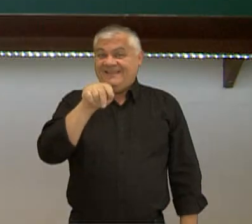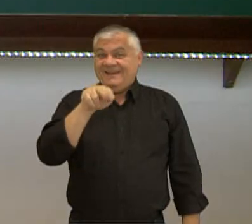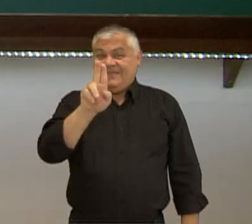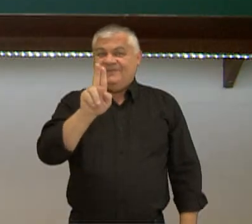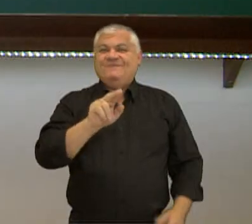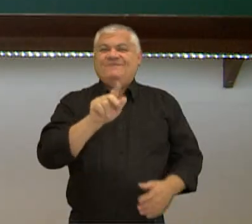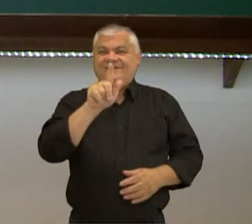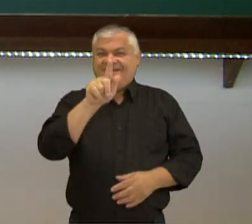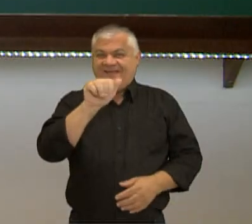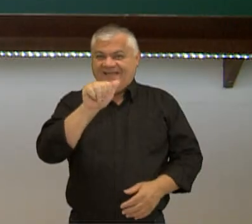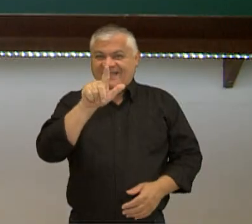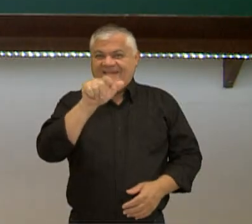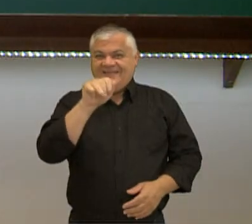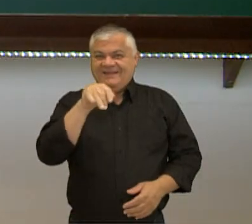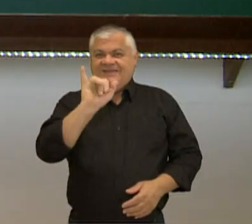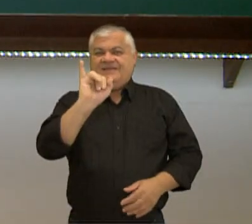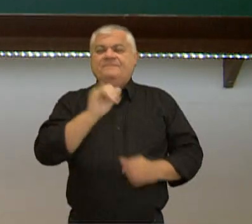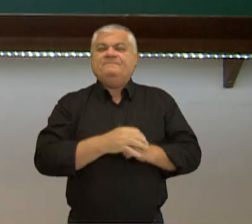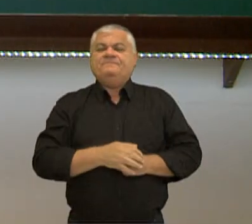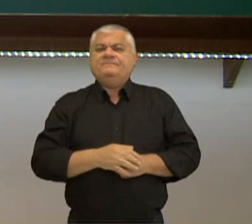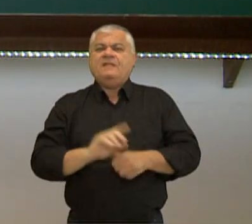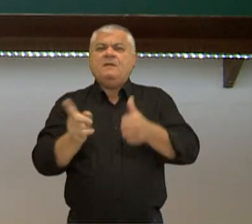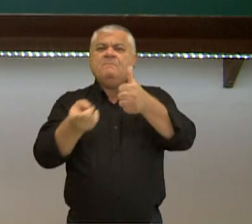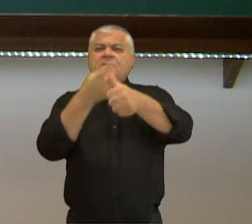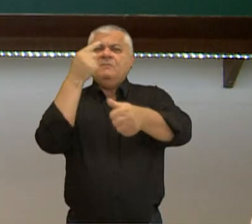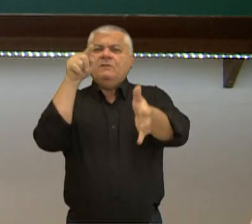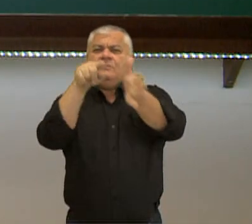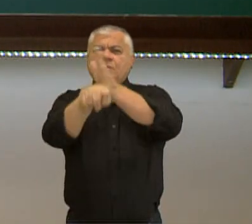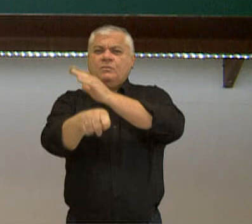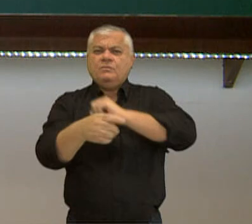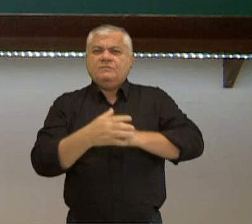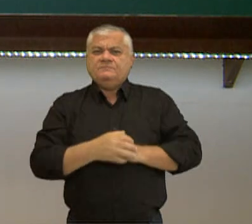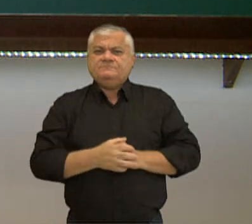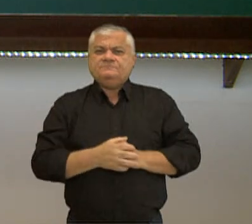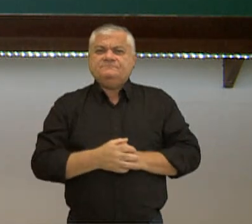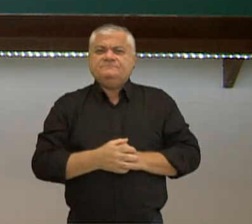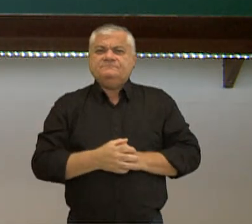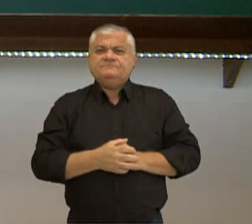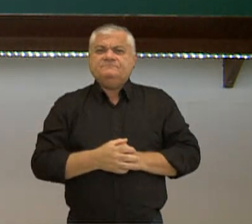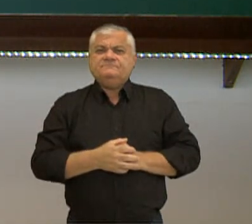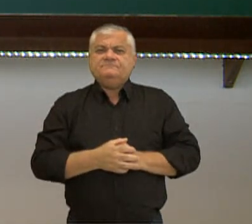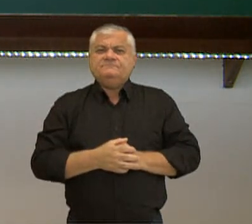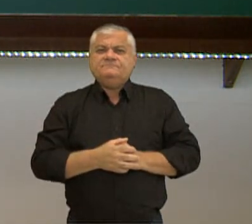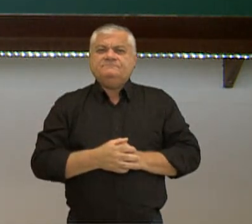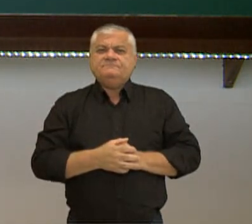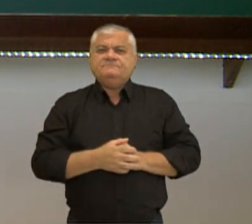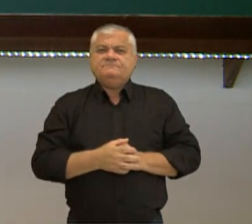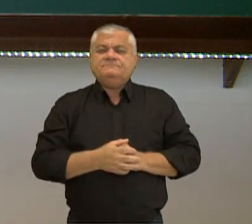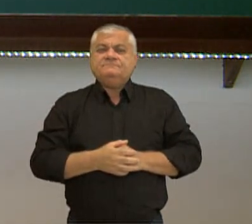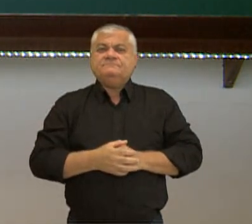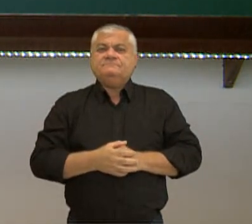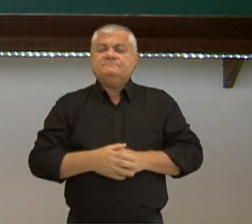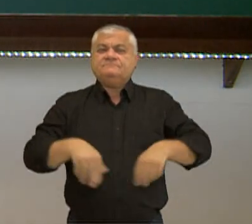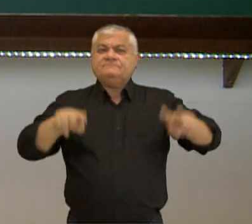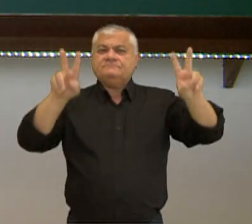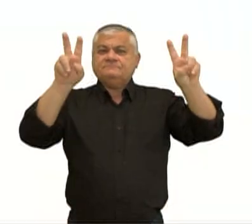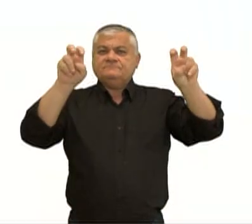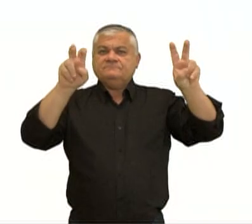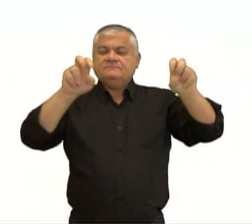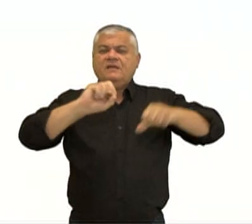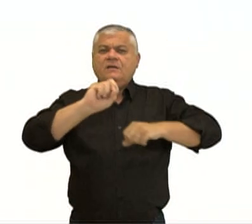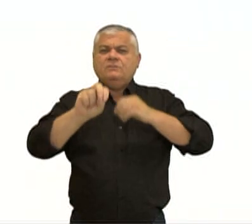Legal? Vamos à nossa primeira pergunta, primeiro quiz. O termo